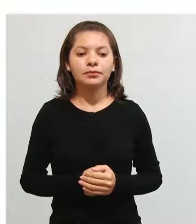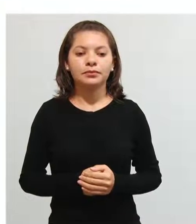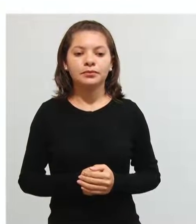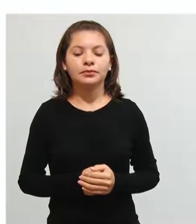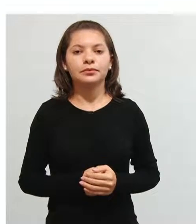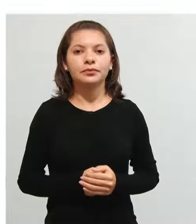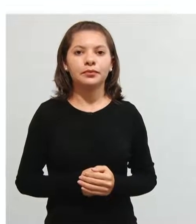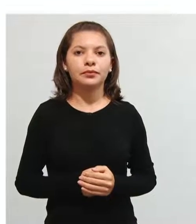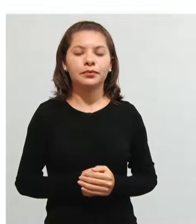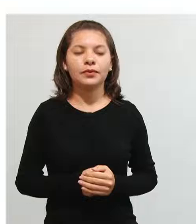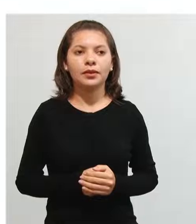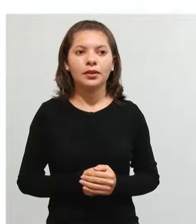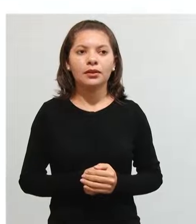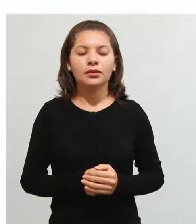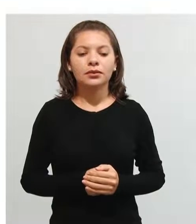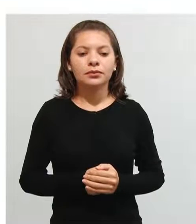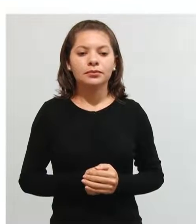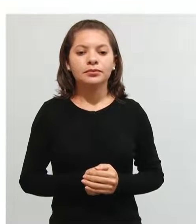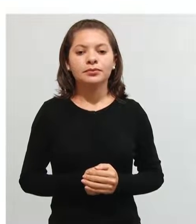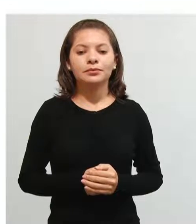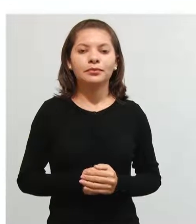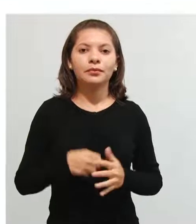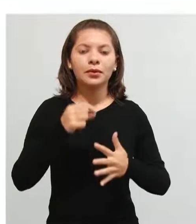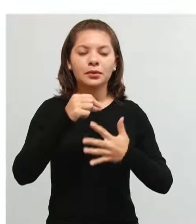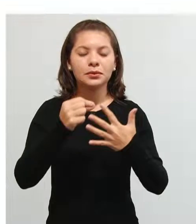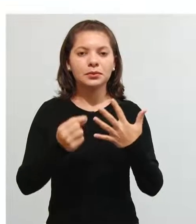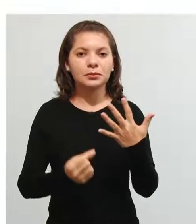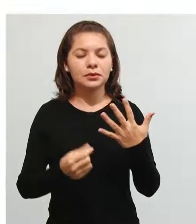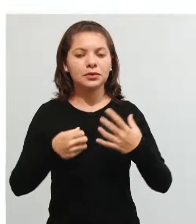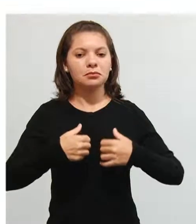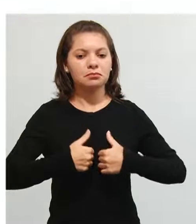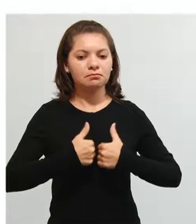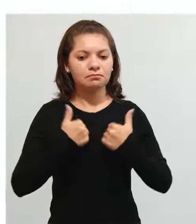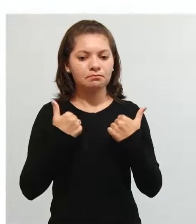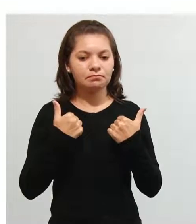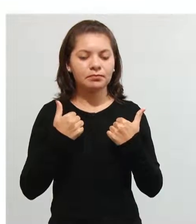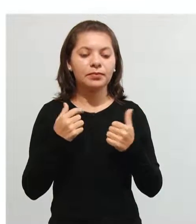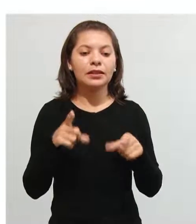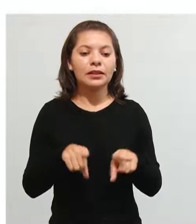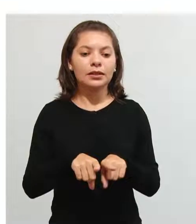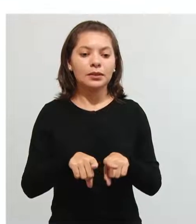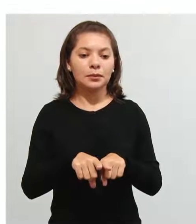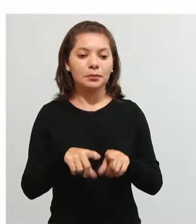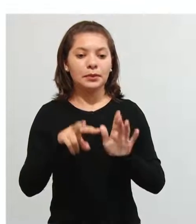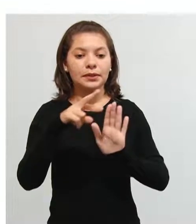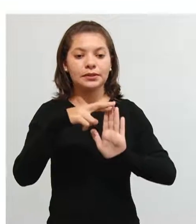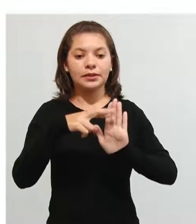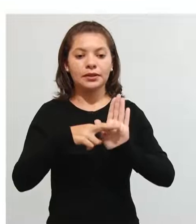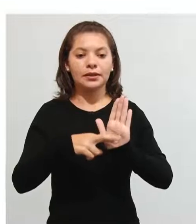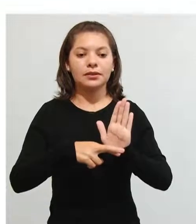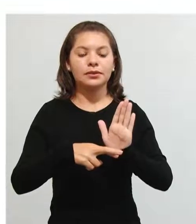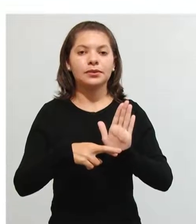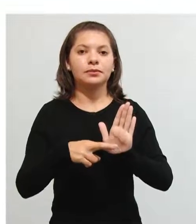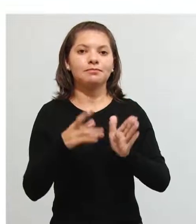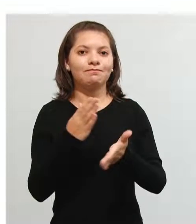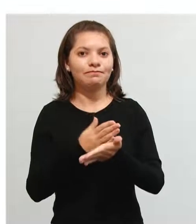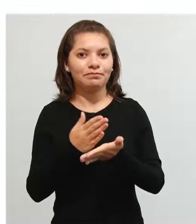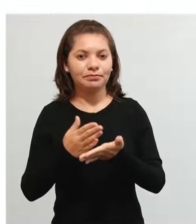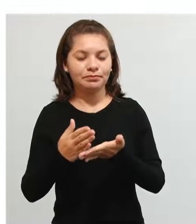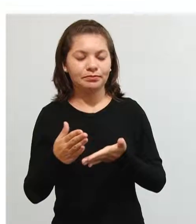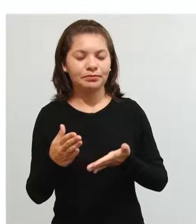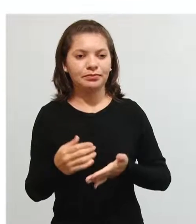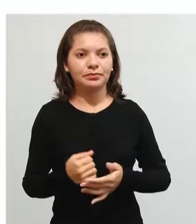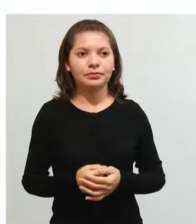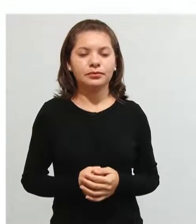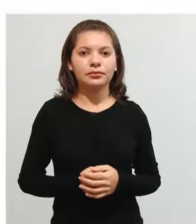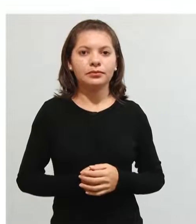do poder tributário, aí com os princípios e com as imunidades. E também temos as regras referentes à repartição